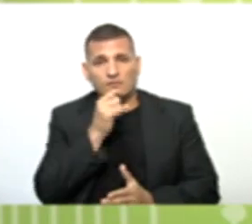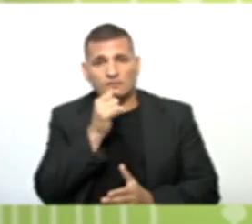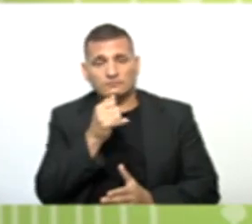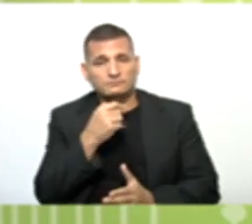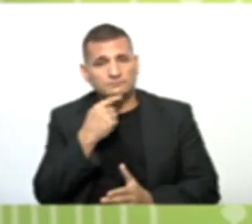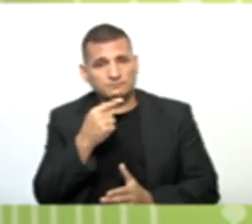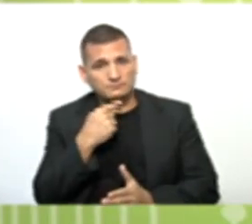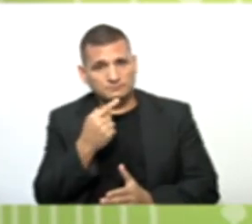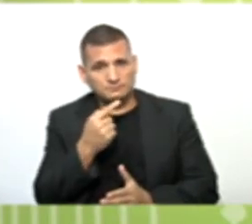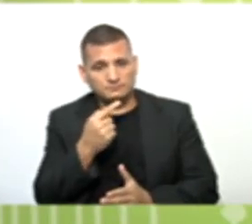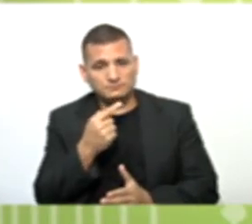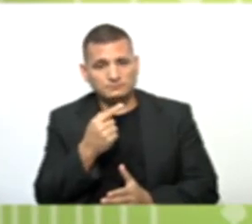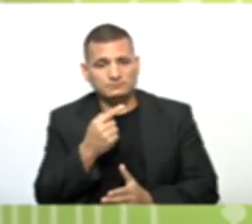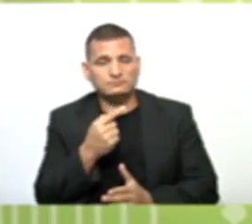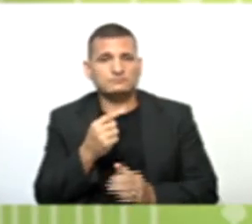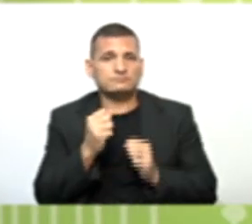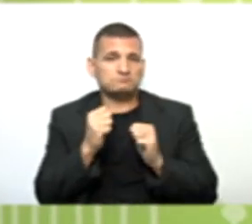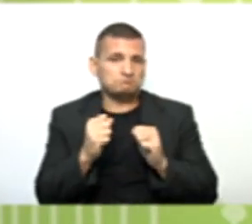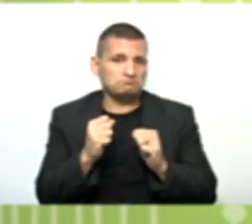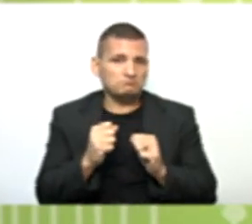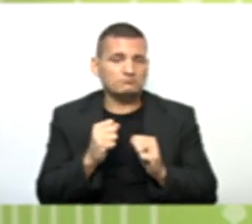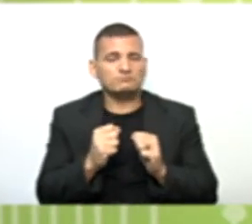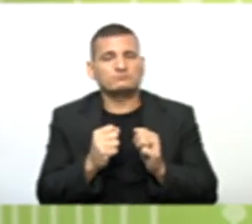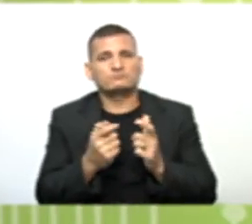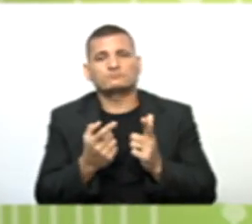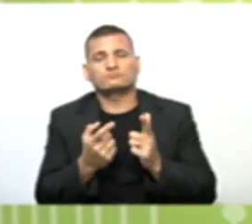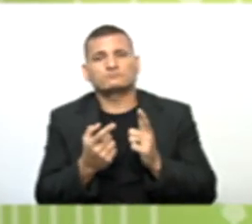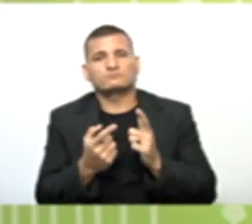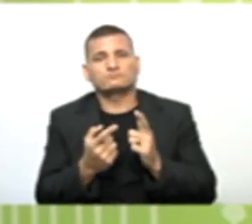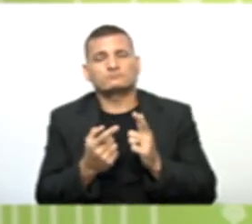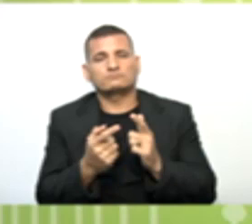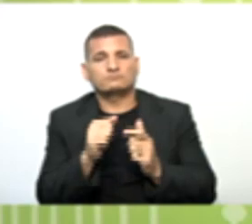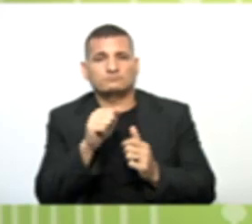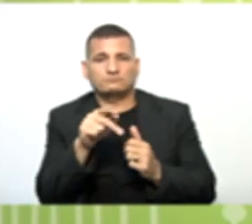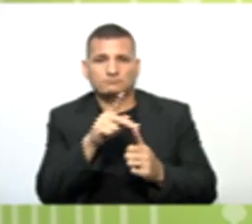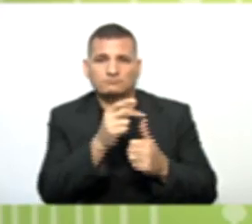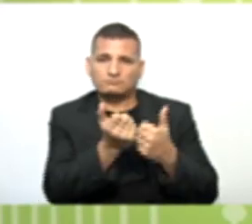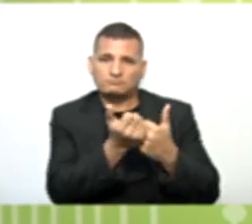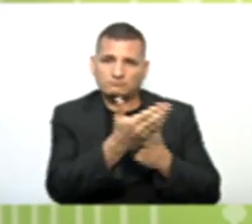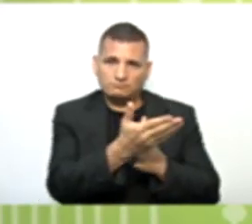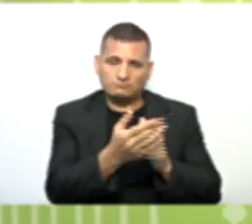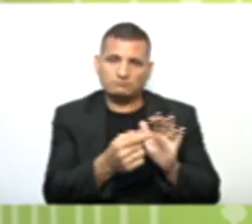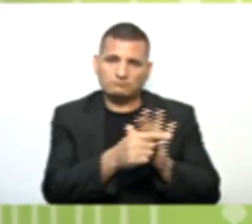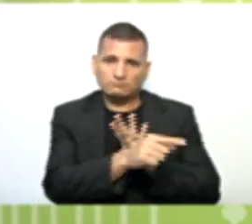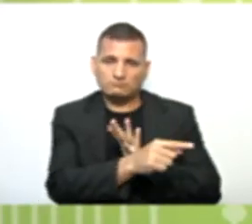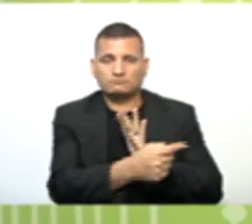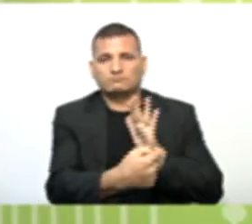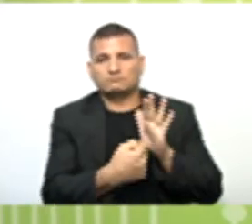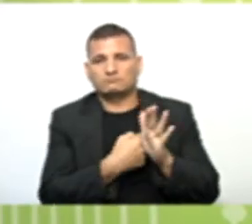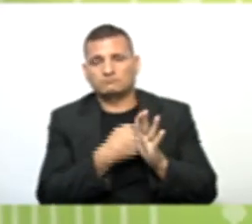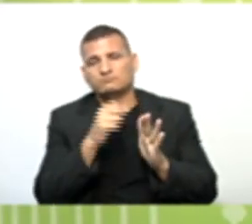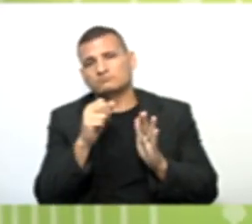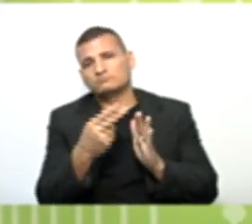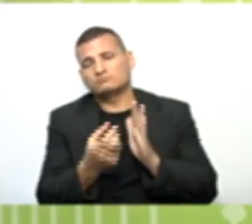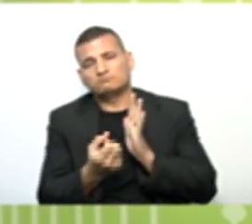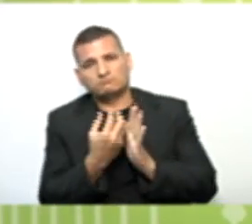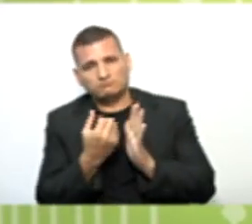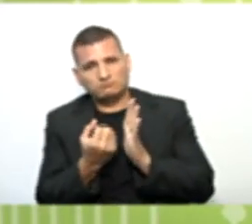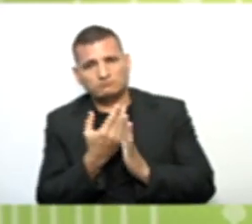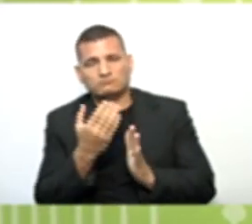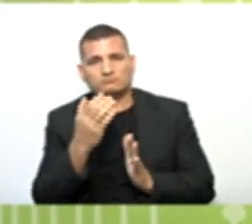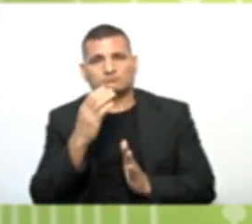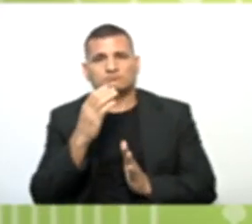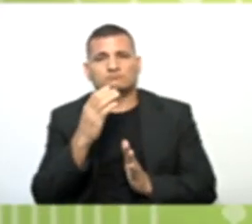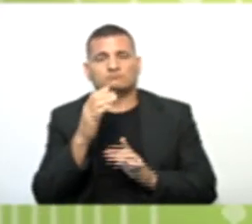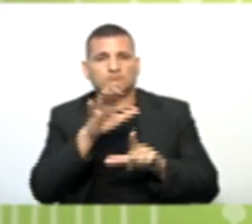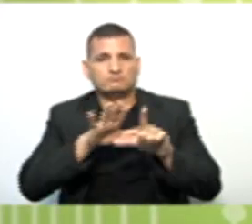dúvida, entre em contato aqui através do seu tutor presencial aí com o professor Eduardo, ou então também mandem mensagens para a gente através